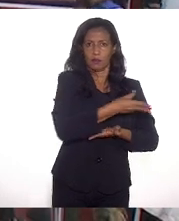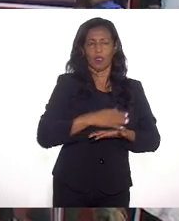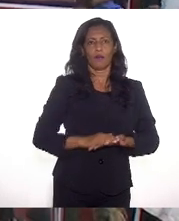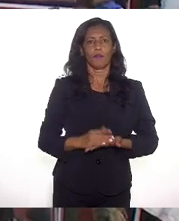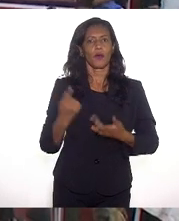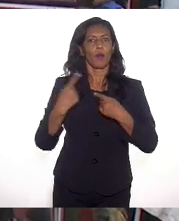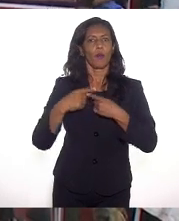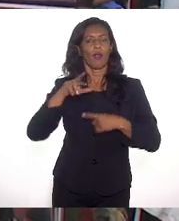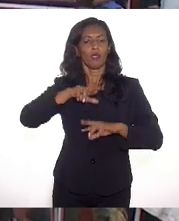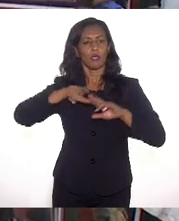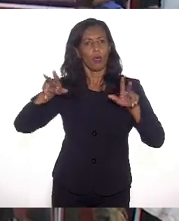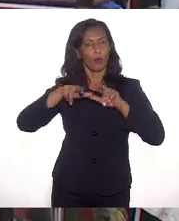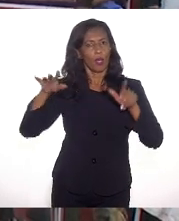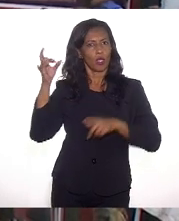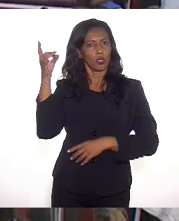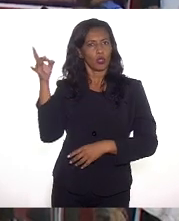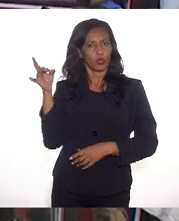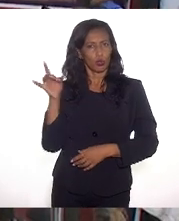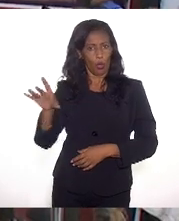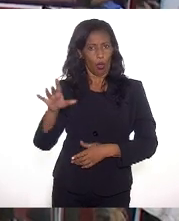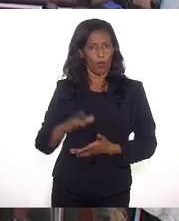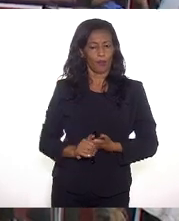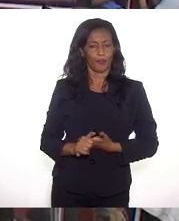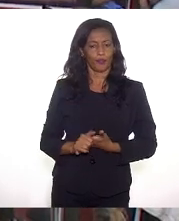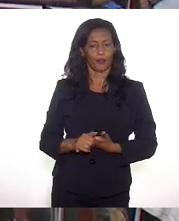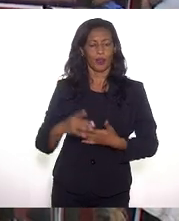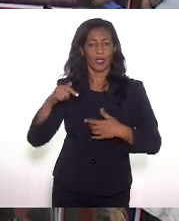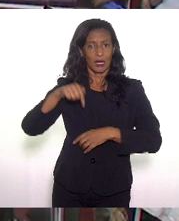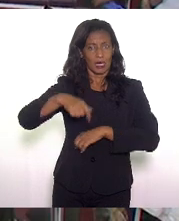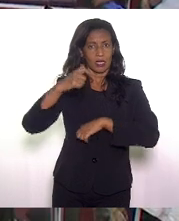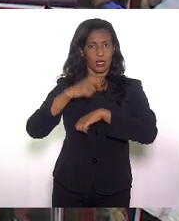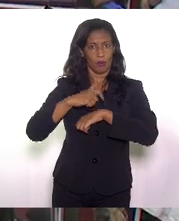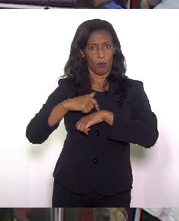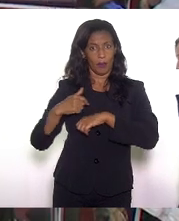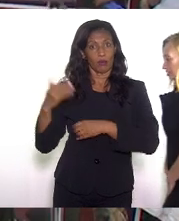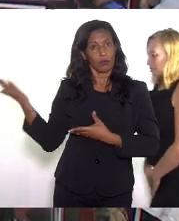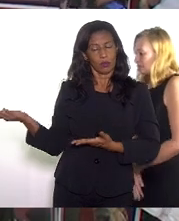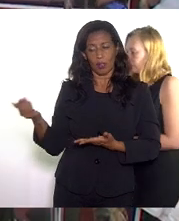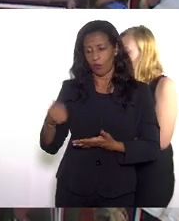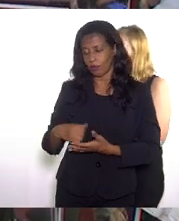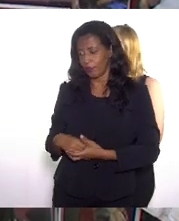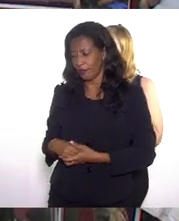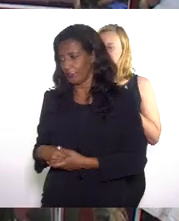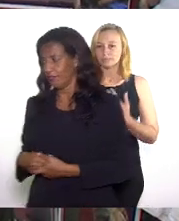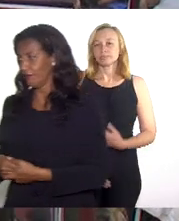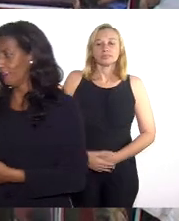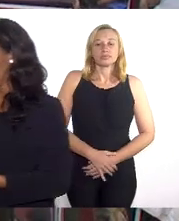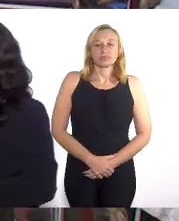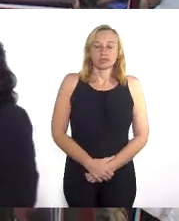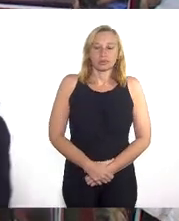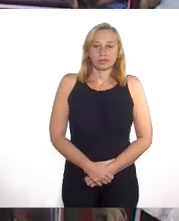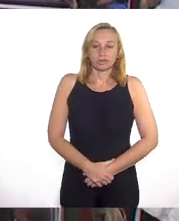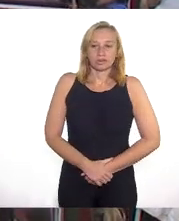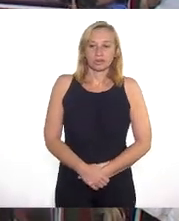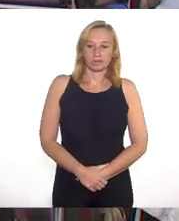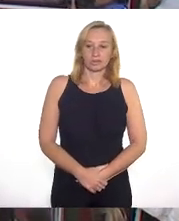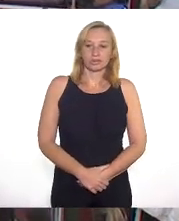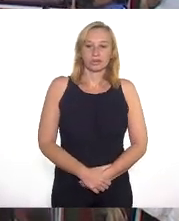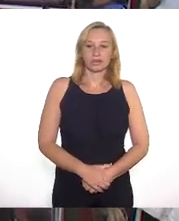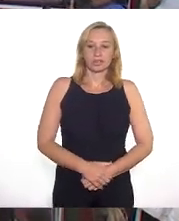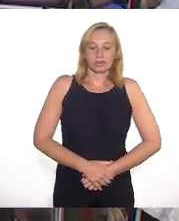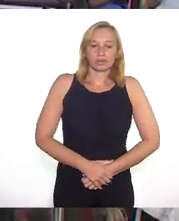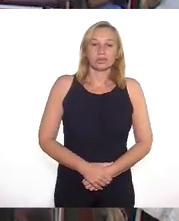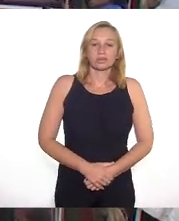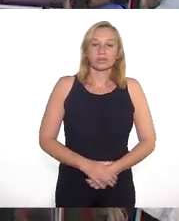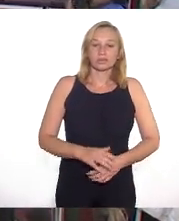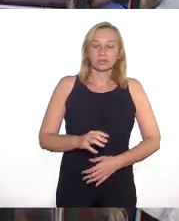Porque não somente aqueles que nesse momento são elegíveis vão participar, mas a gente está abrindo uma janela